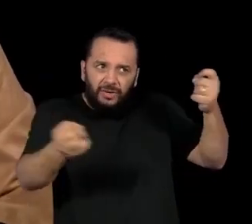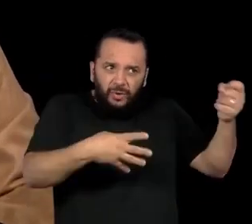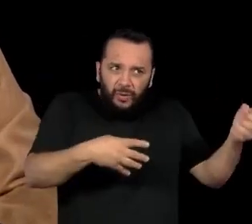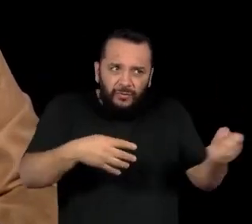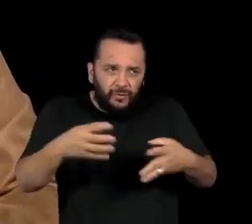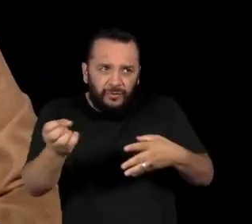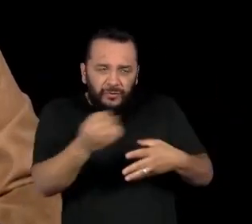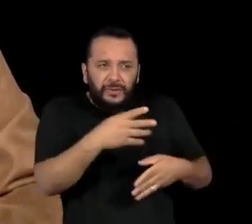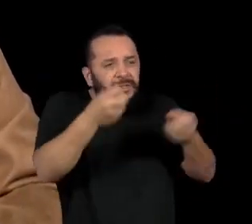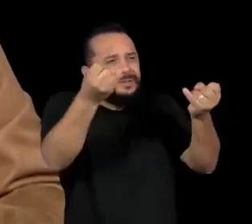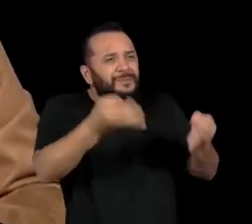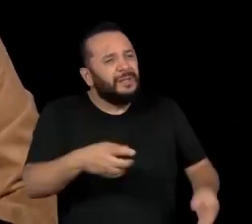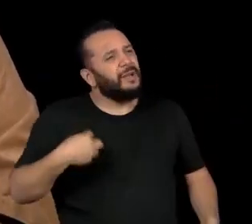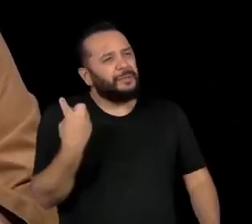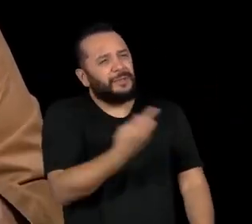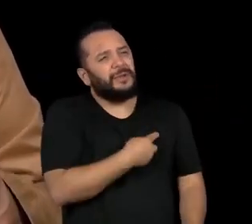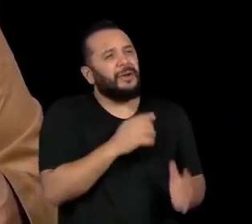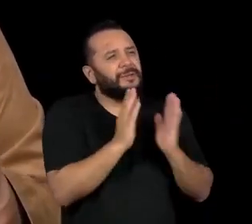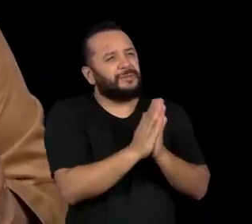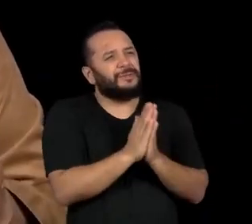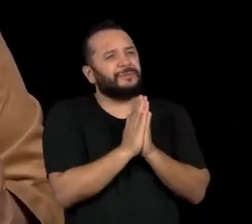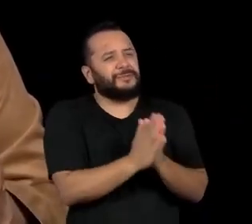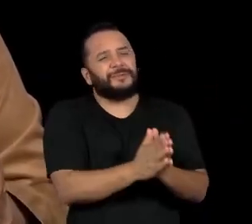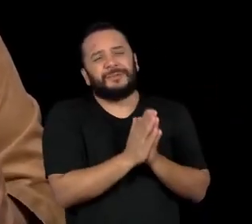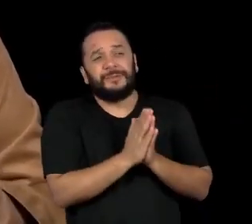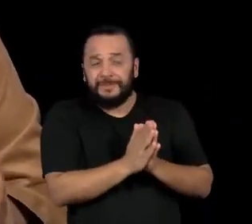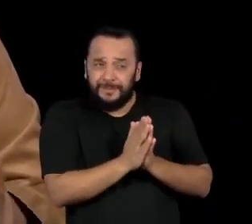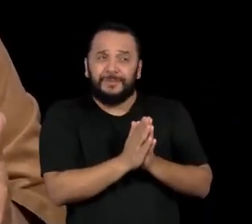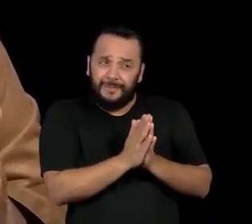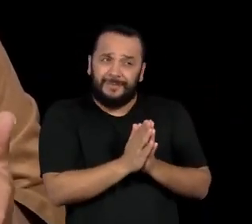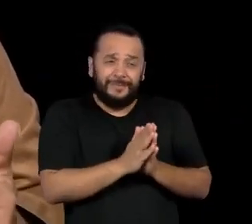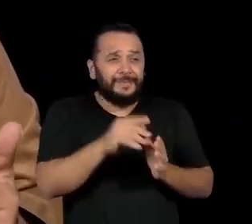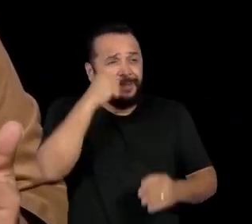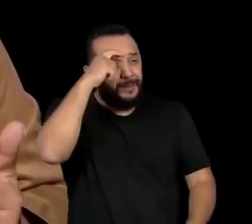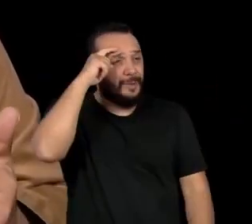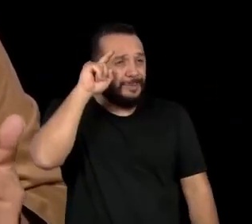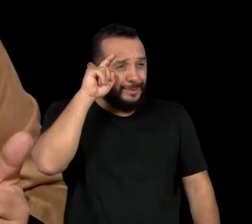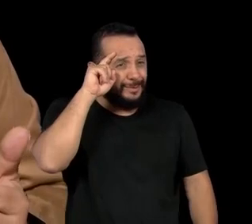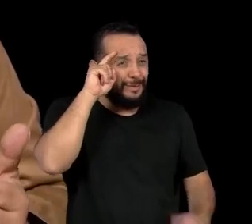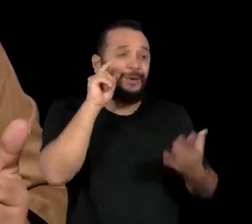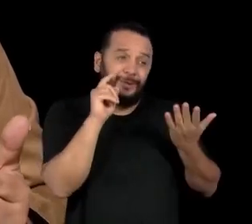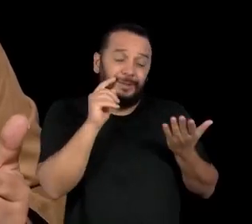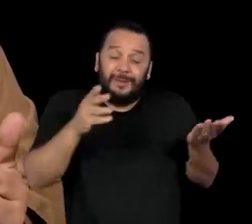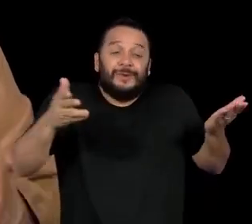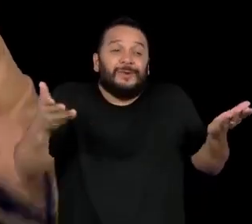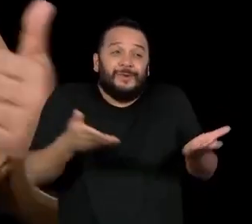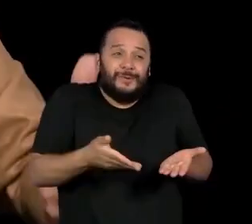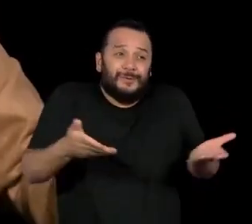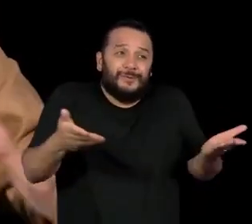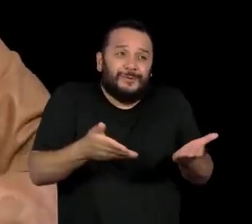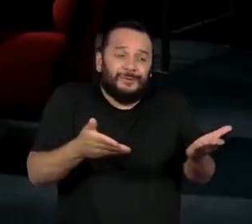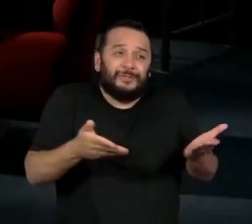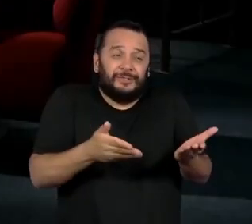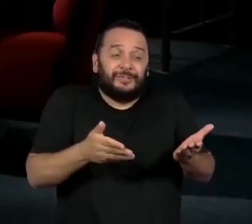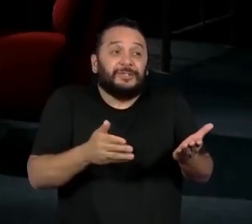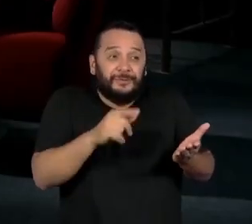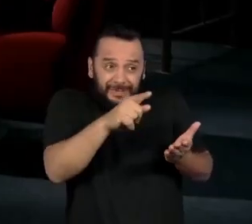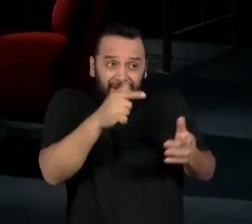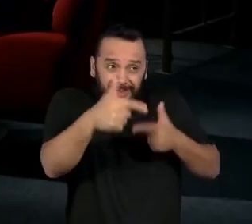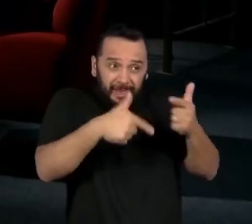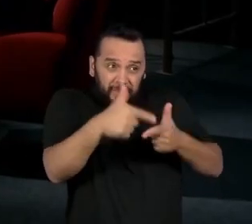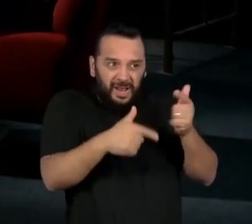nos esclarecer Maurício o papel de Maurício de Sousa hoje na Maurício de Sousa